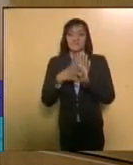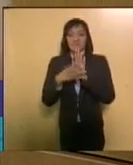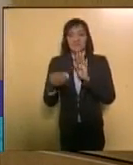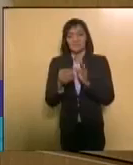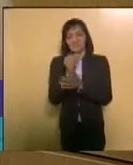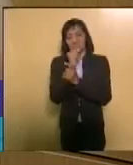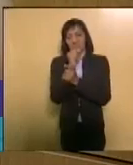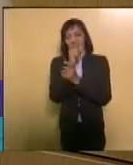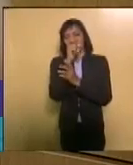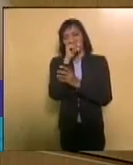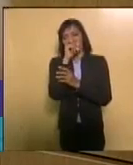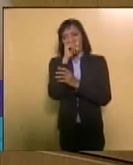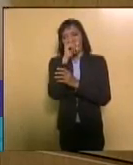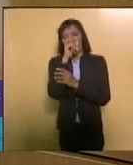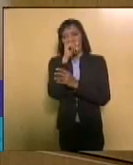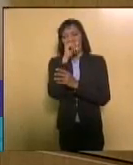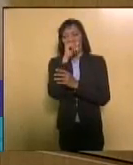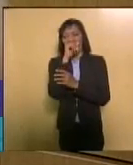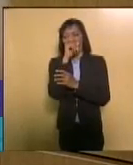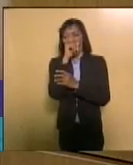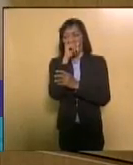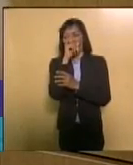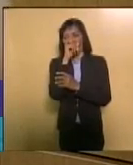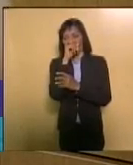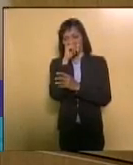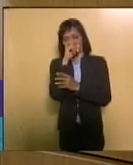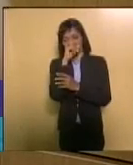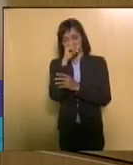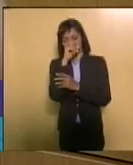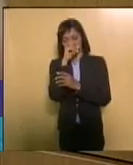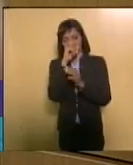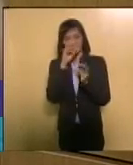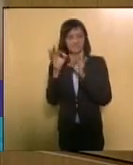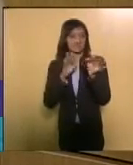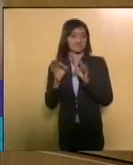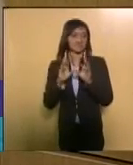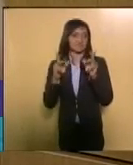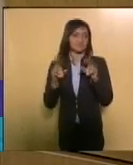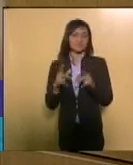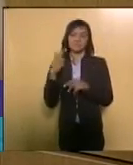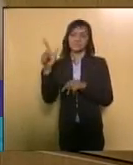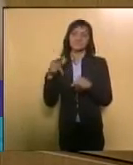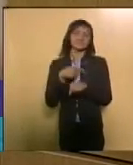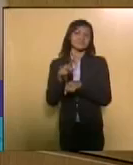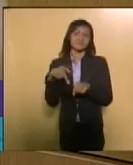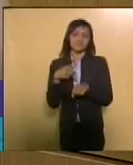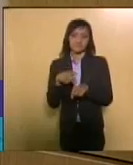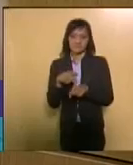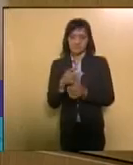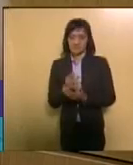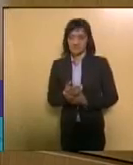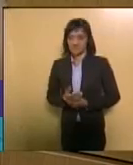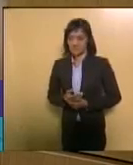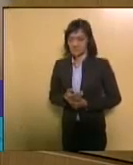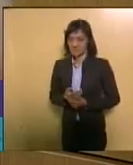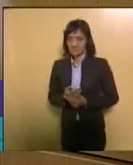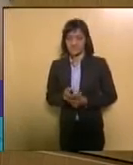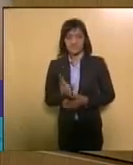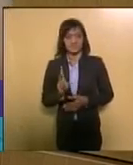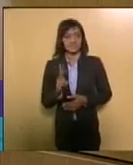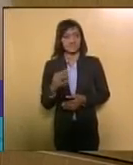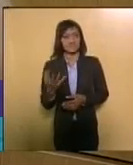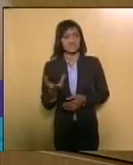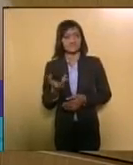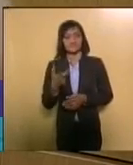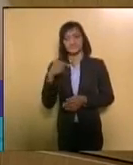segurança pública e um modelo organizacional do sistema de Justiça Criminal que é muito diferente desses outros países o que exige sempre o jeitinho